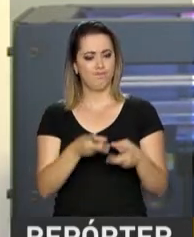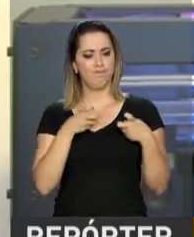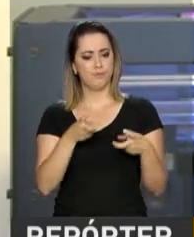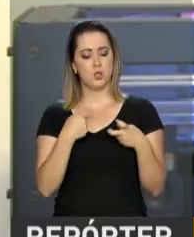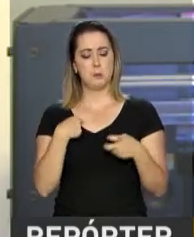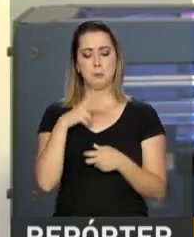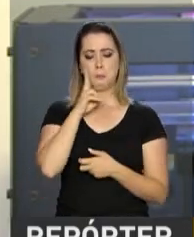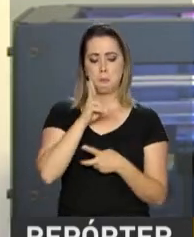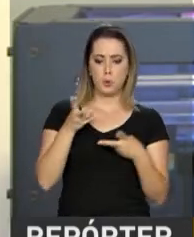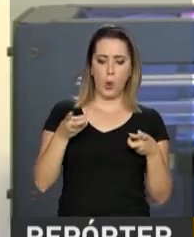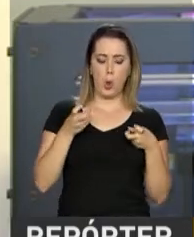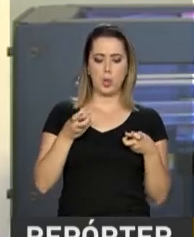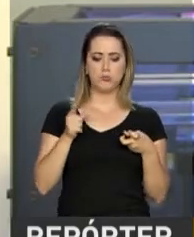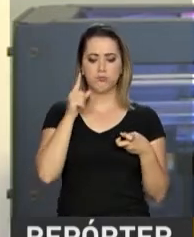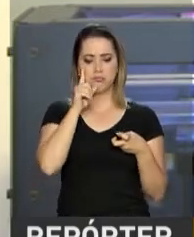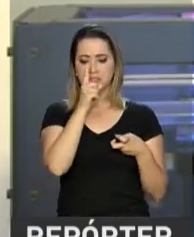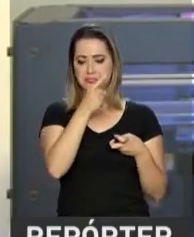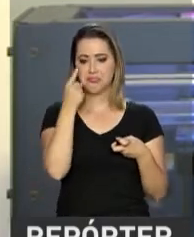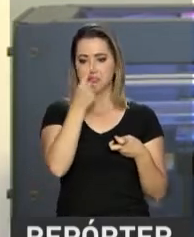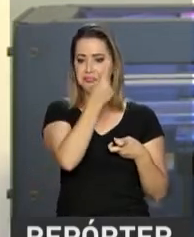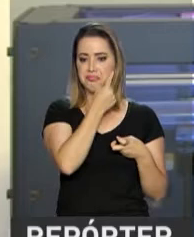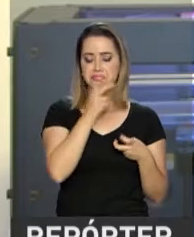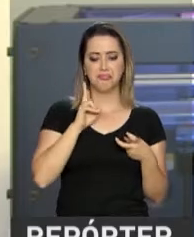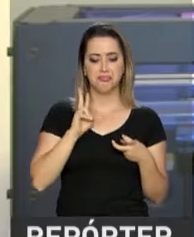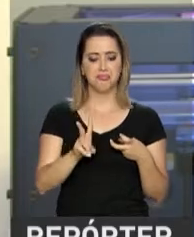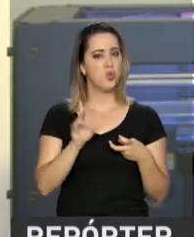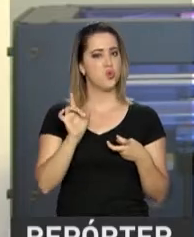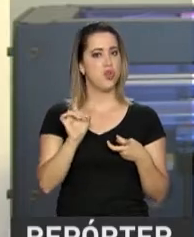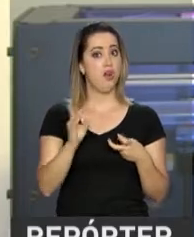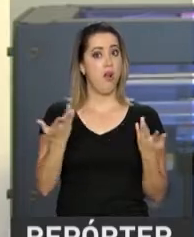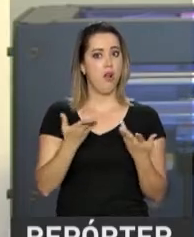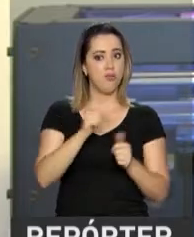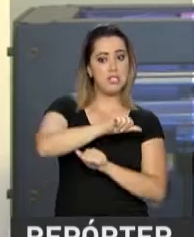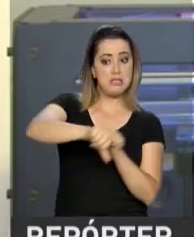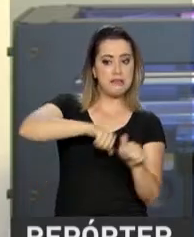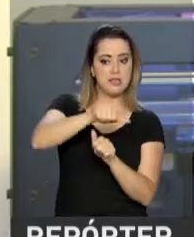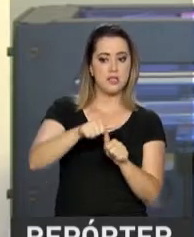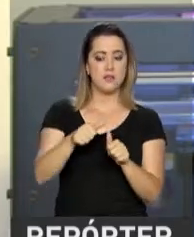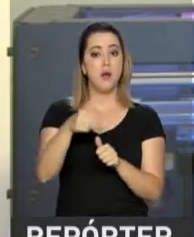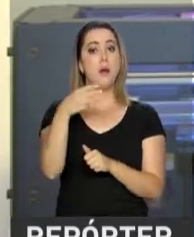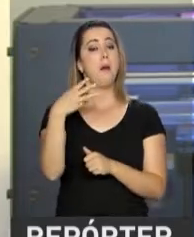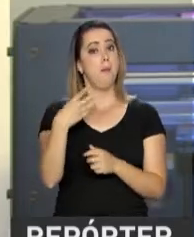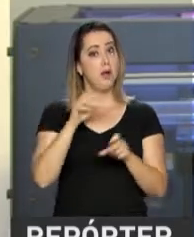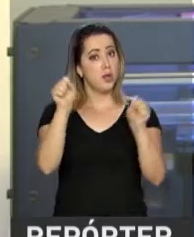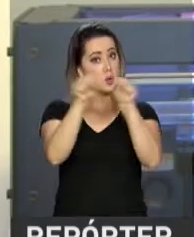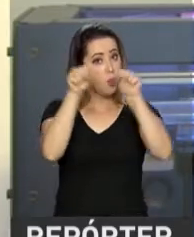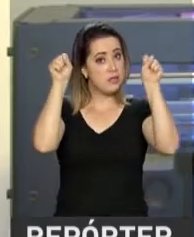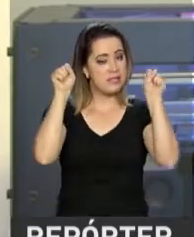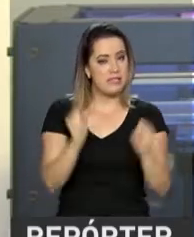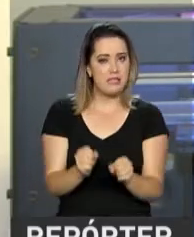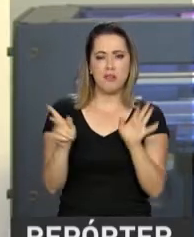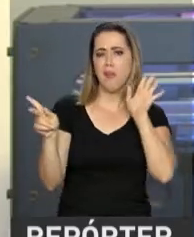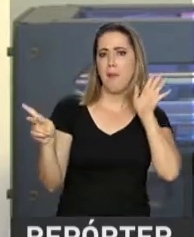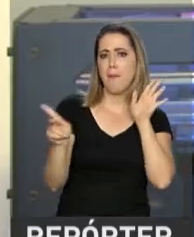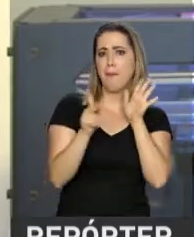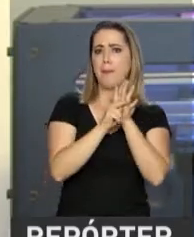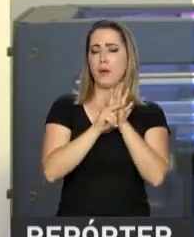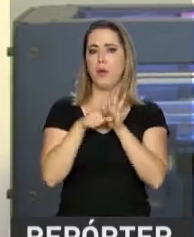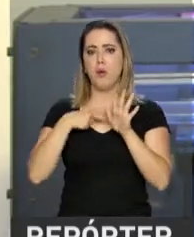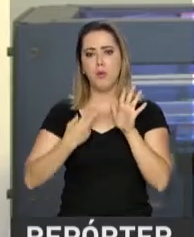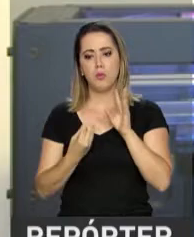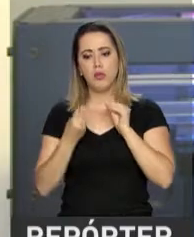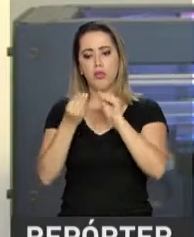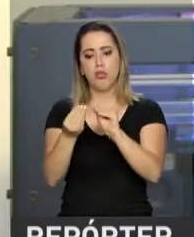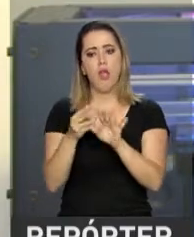nossos olhos numa confecção e no desenvolvimento de um sócio é esse software ele de fato gera